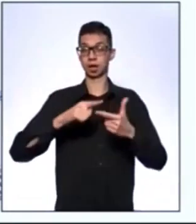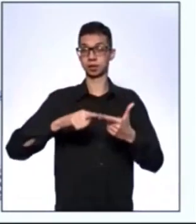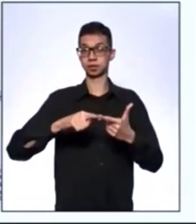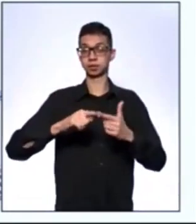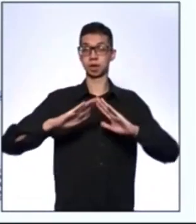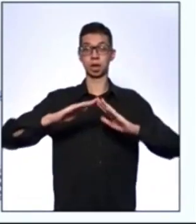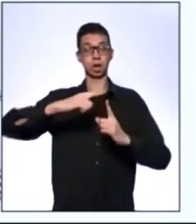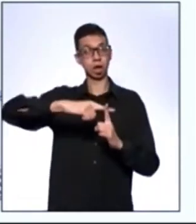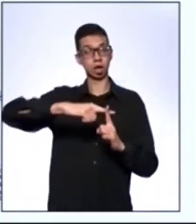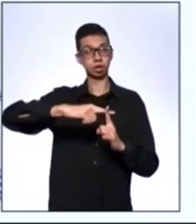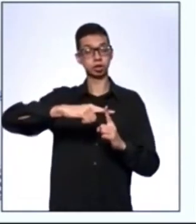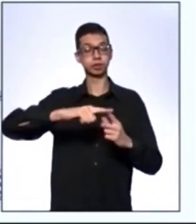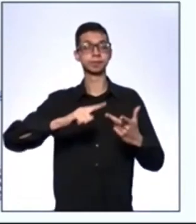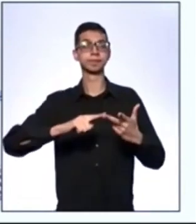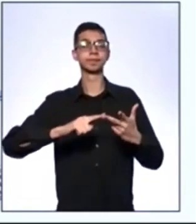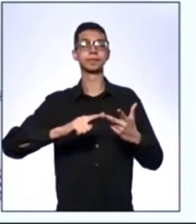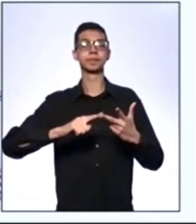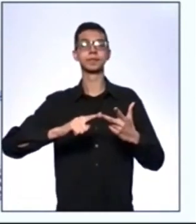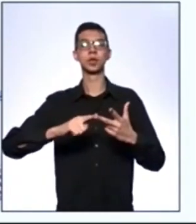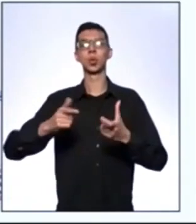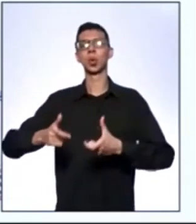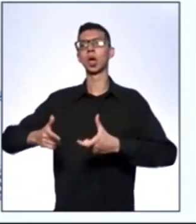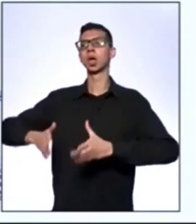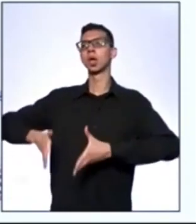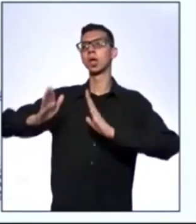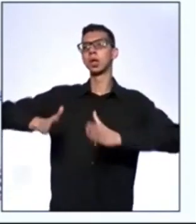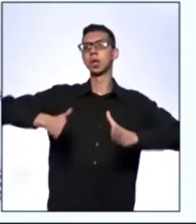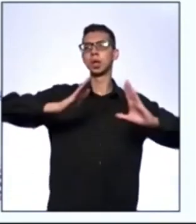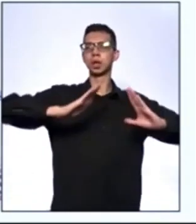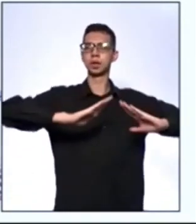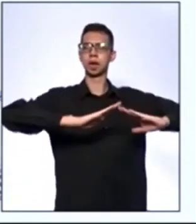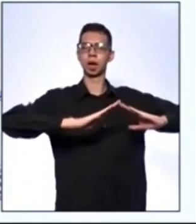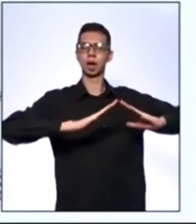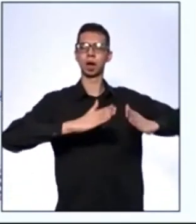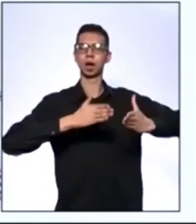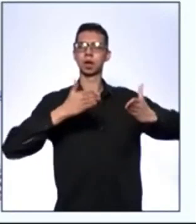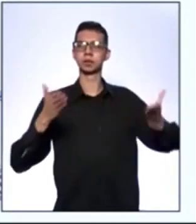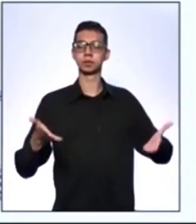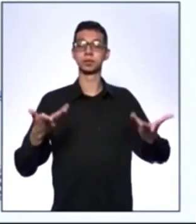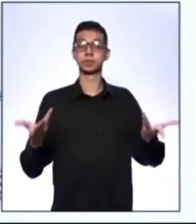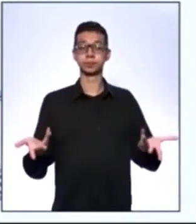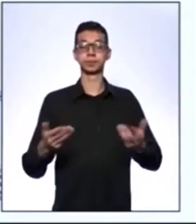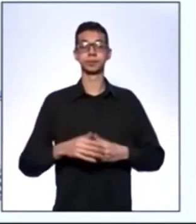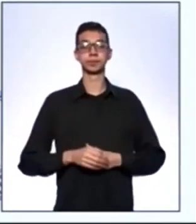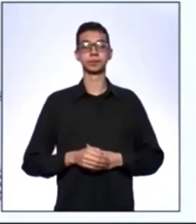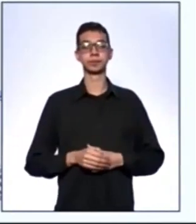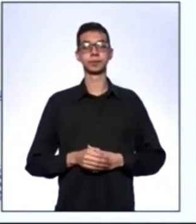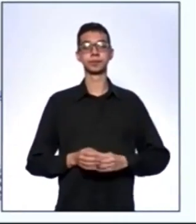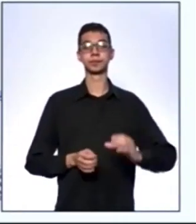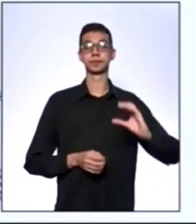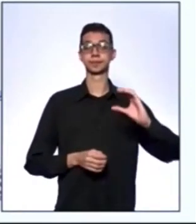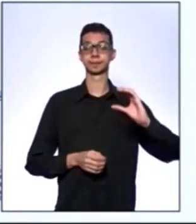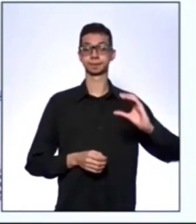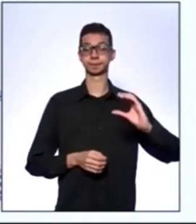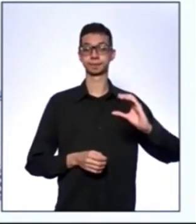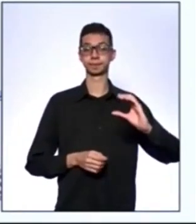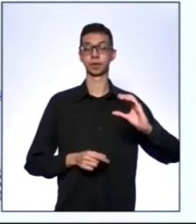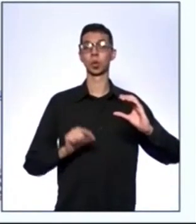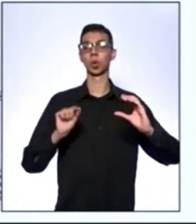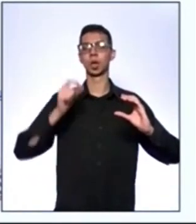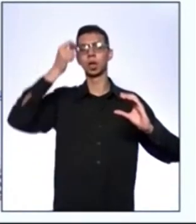casarões? O patrimônio cultural é uma das formas de preservação da memória social? Alternativa C é